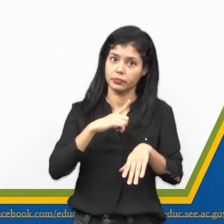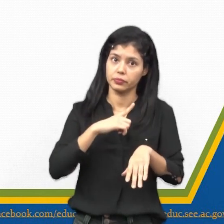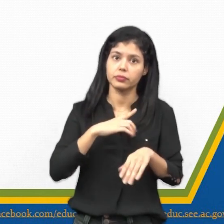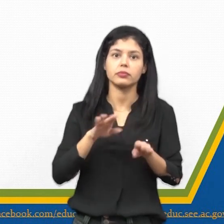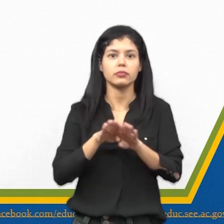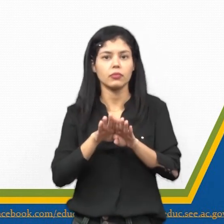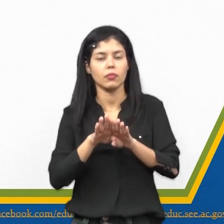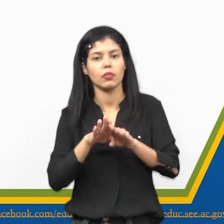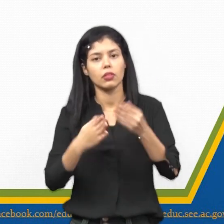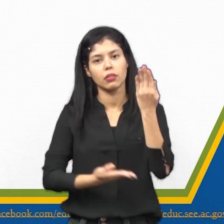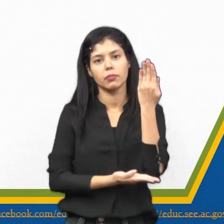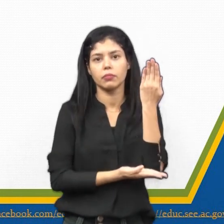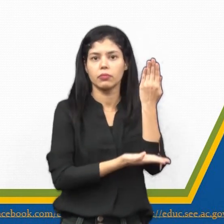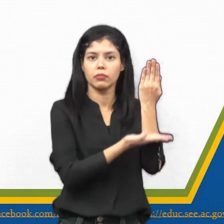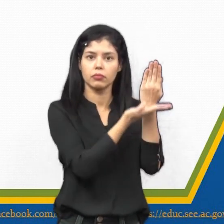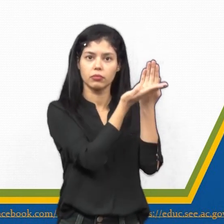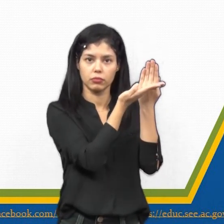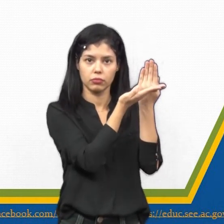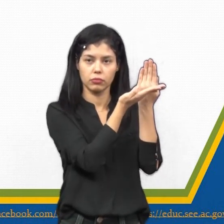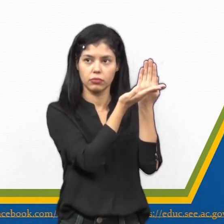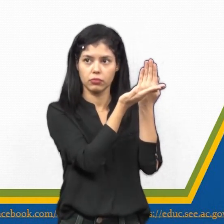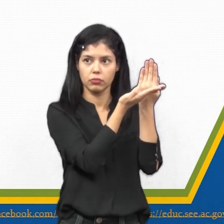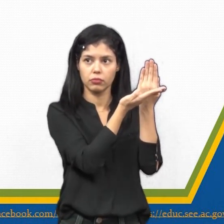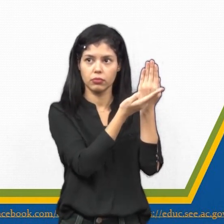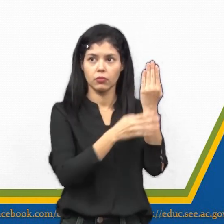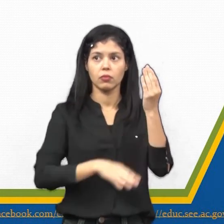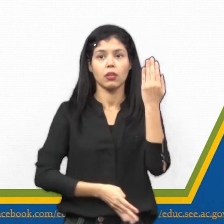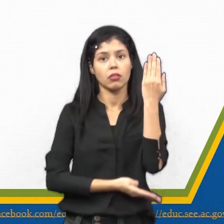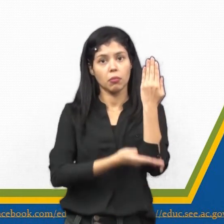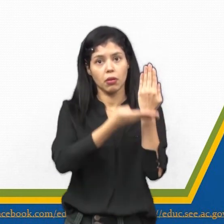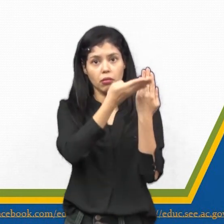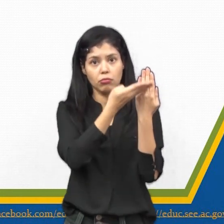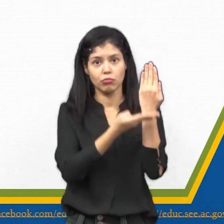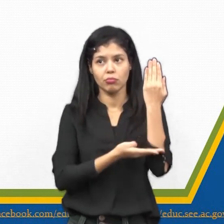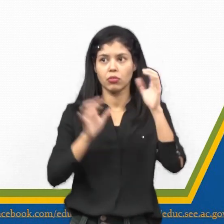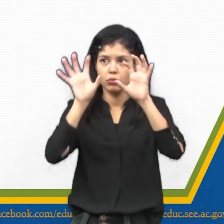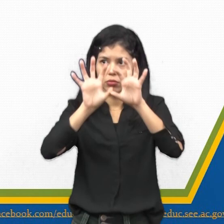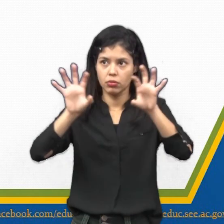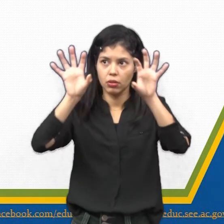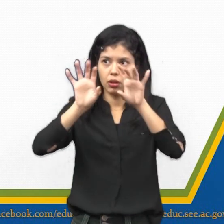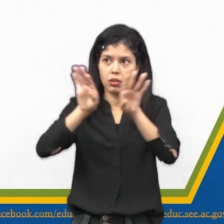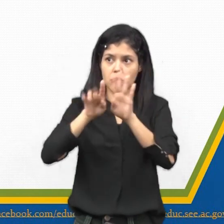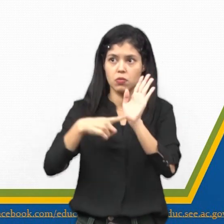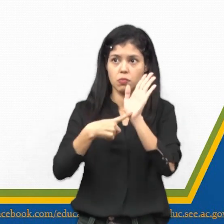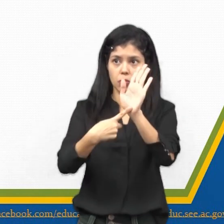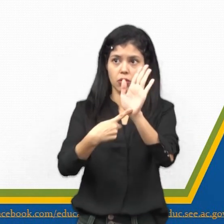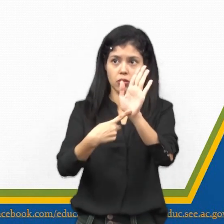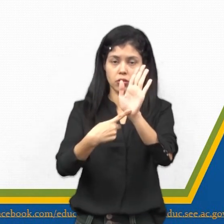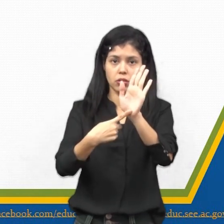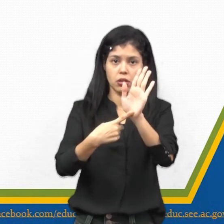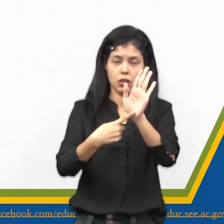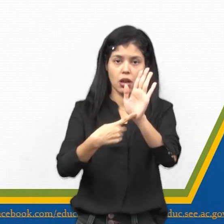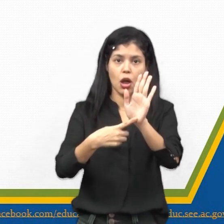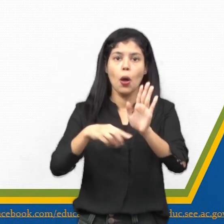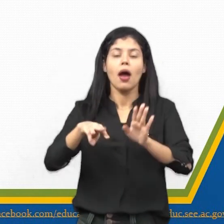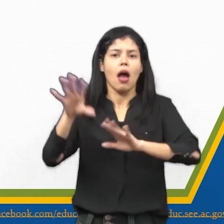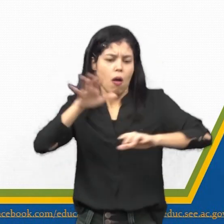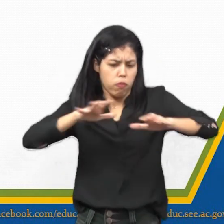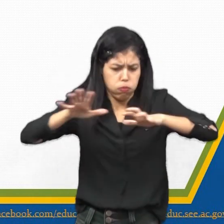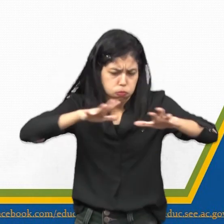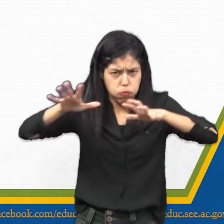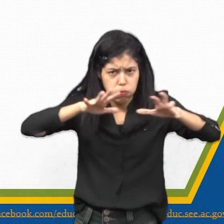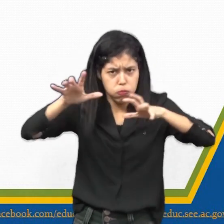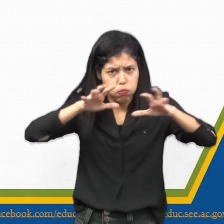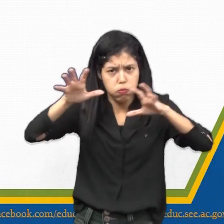de estado a temperatura. A temperatura de um gás representa a medida do grau de agitação